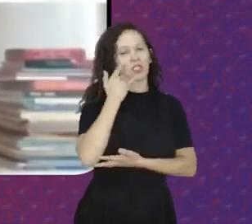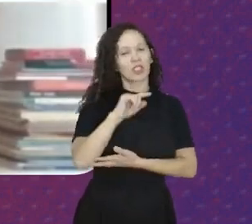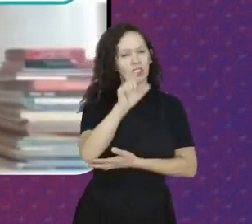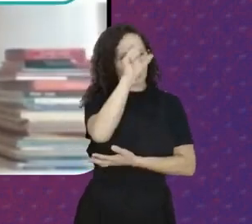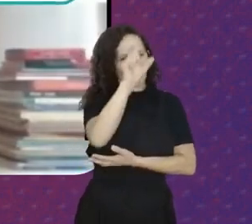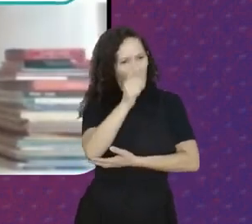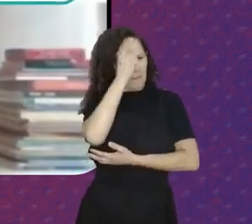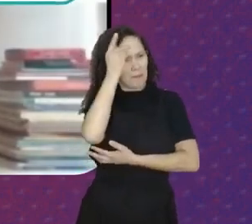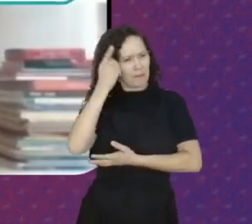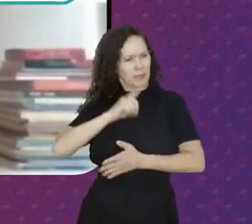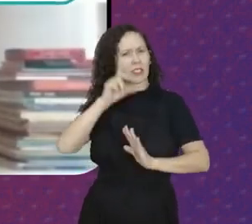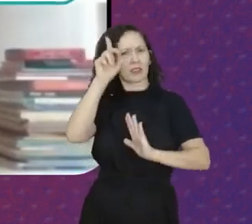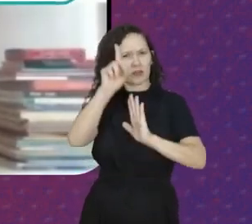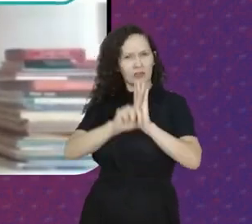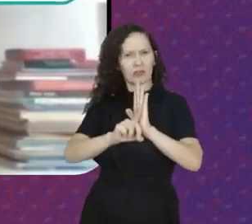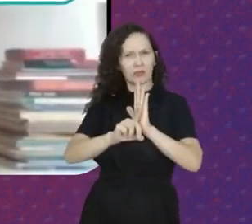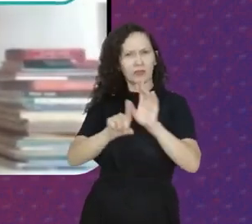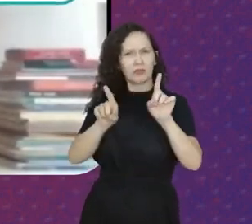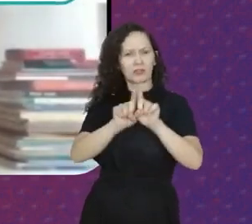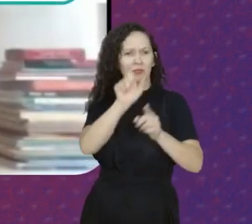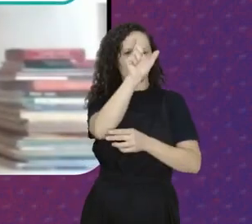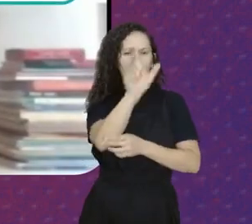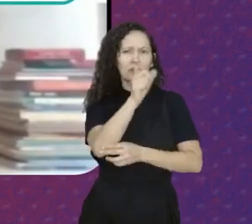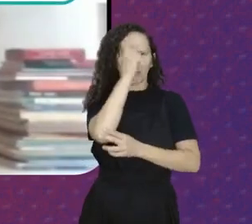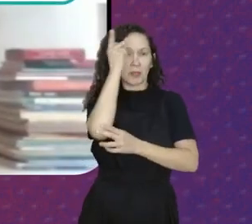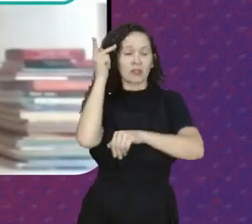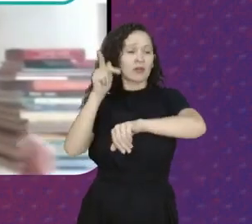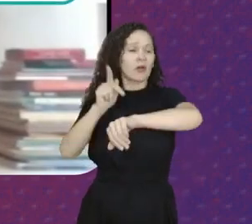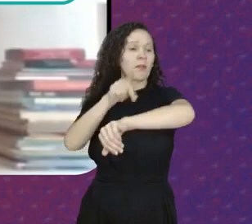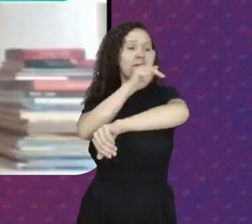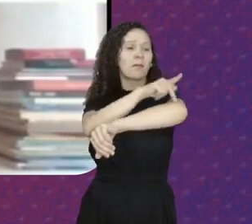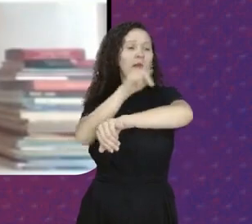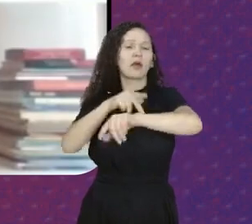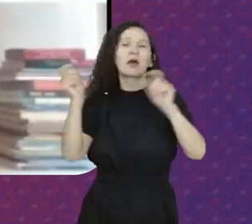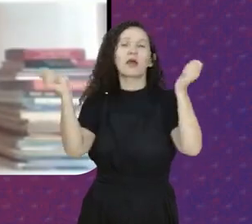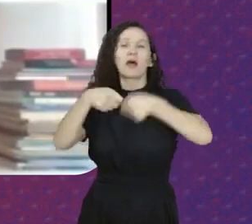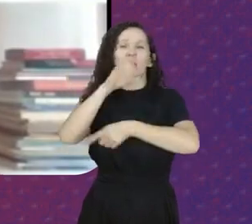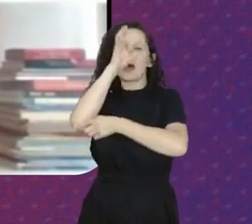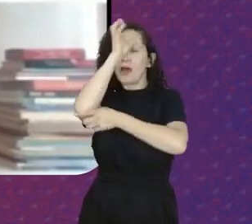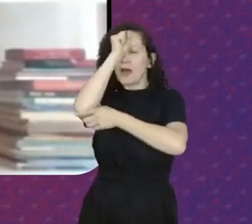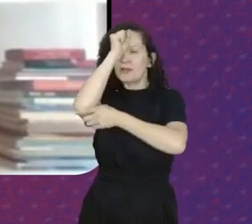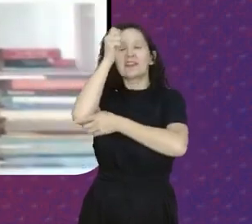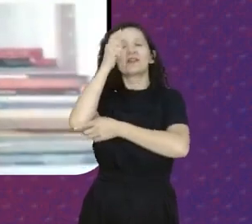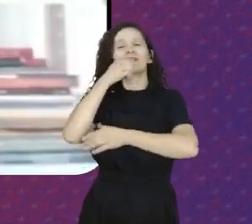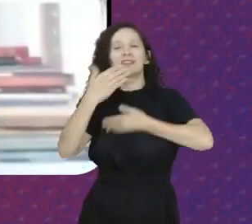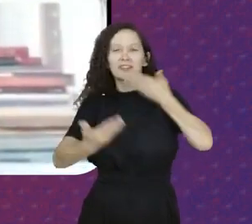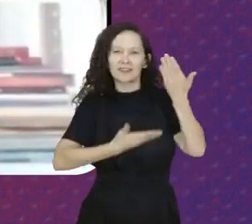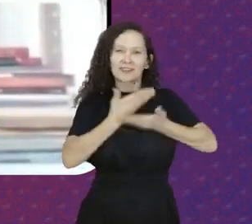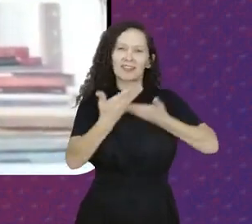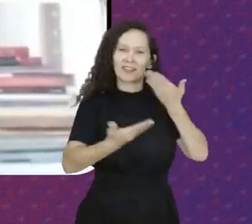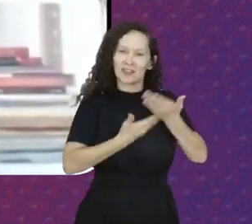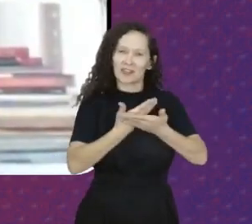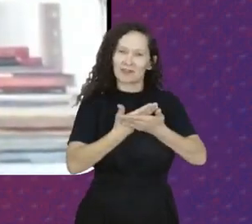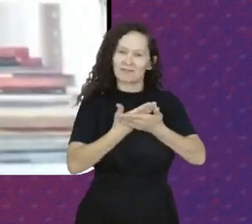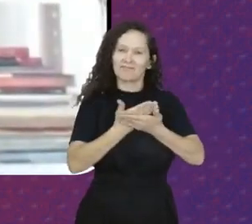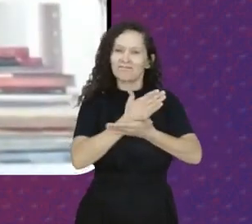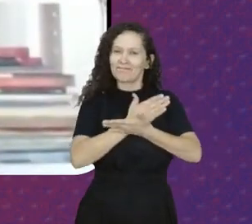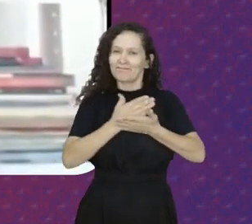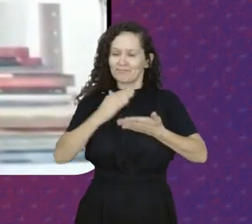sujeito de direitos e como sujeito pedagógico capaz de aprender e interagir desde